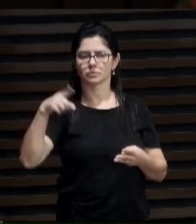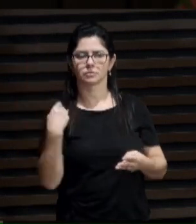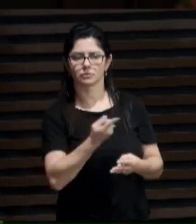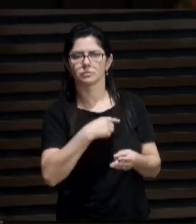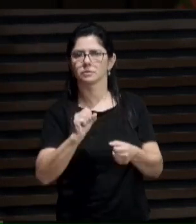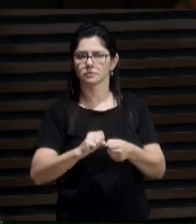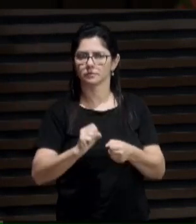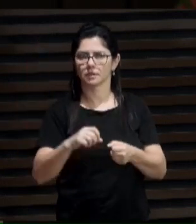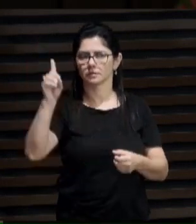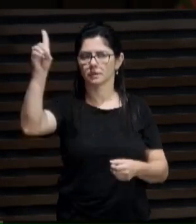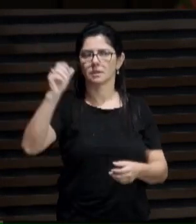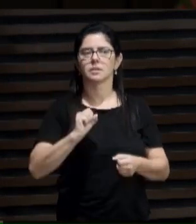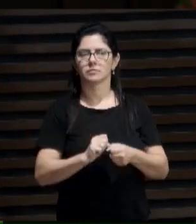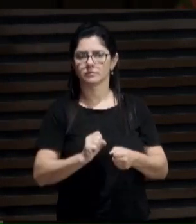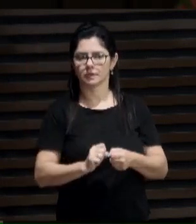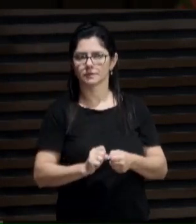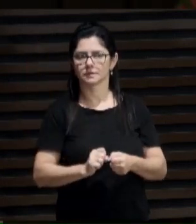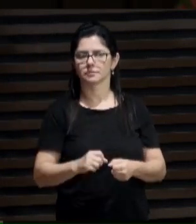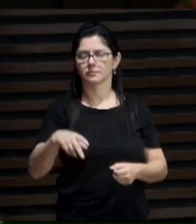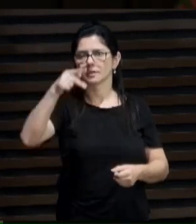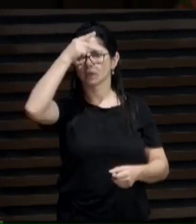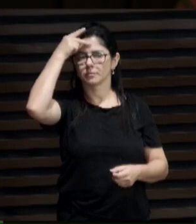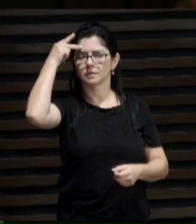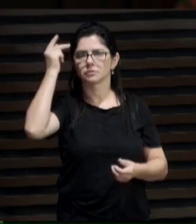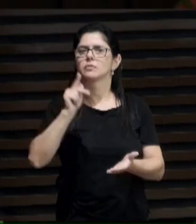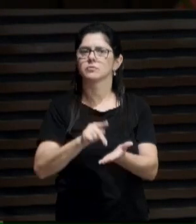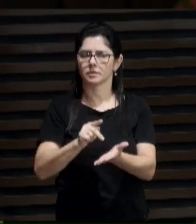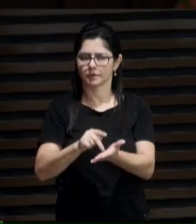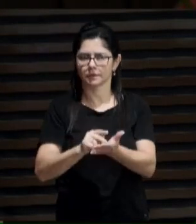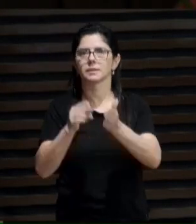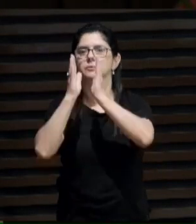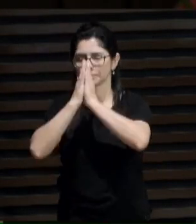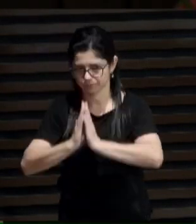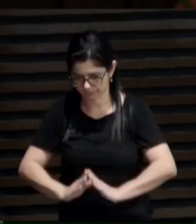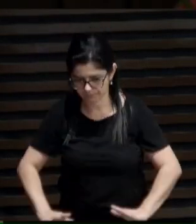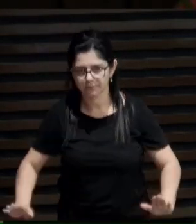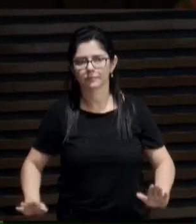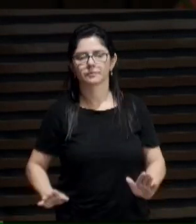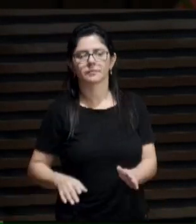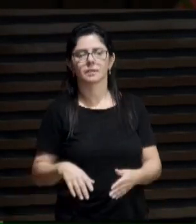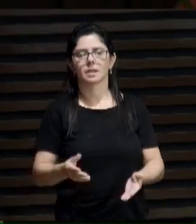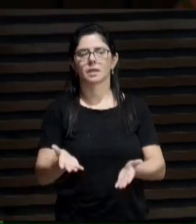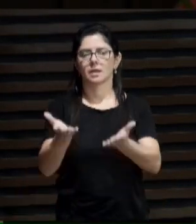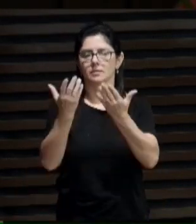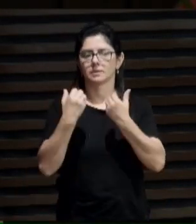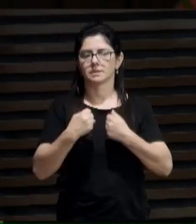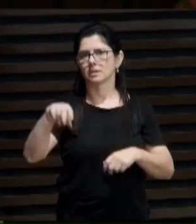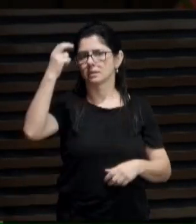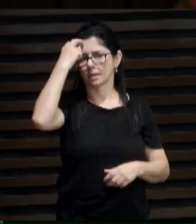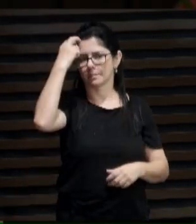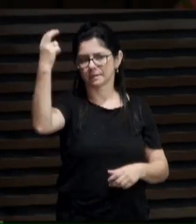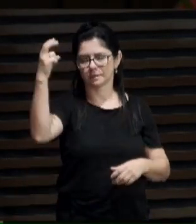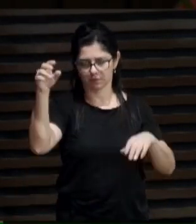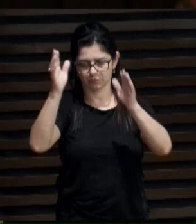Ele faz de uma pessoa um verdadeiro adorador, capacitando-o a adorá-lo. Então